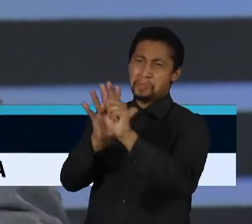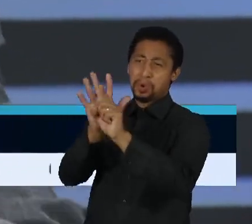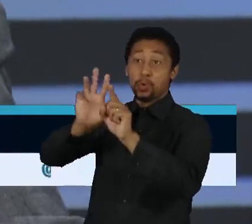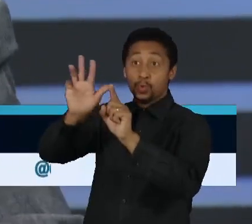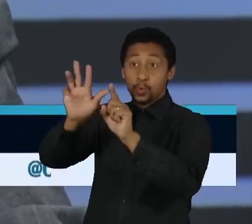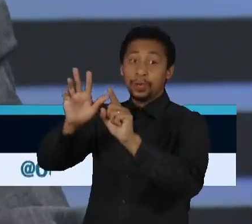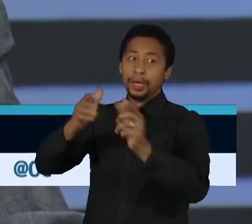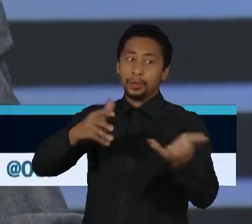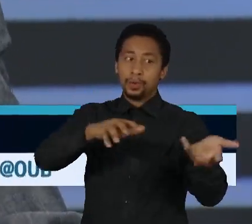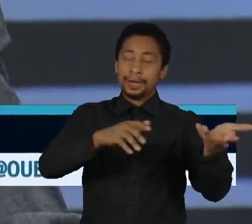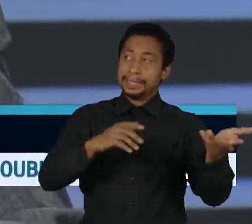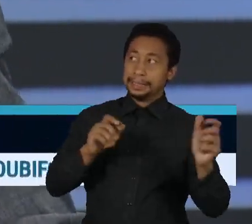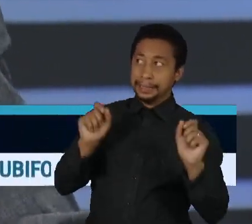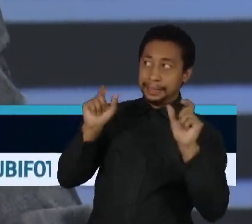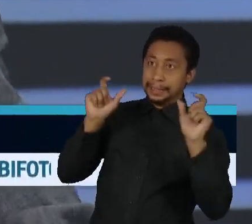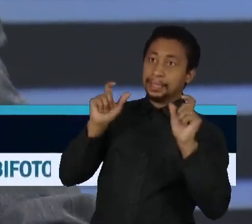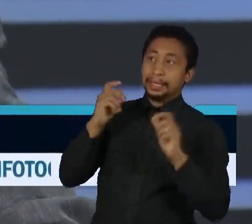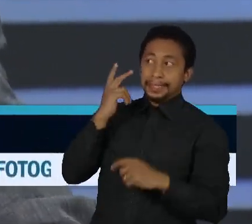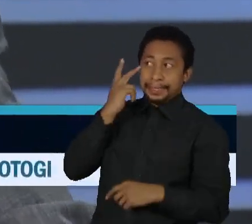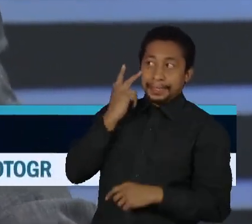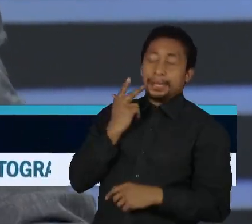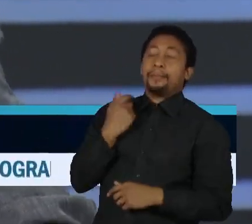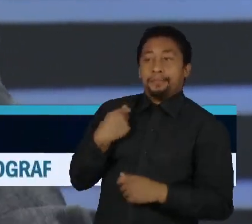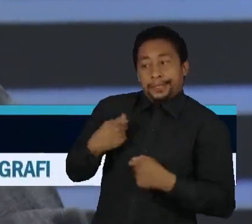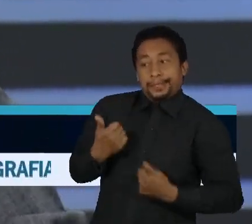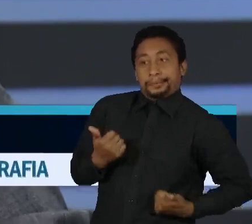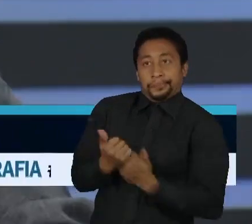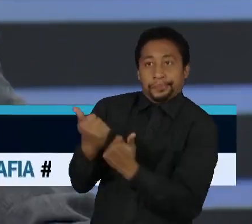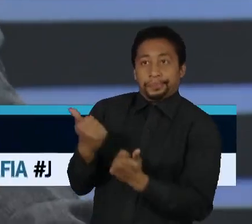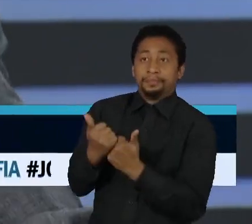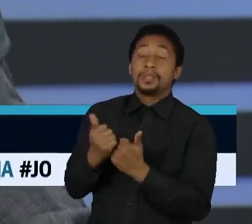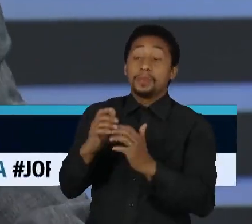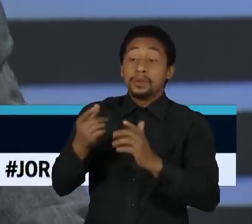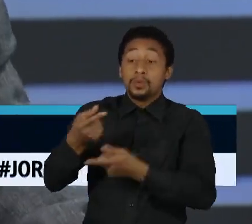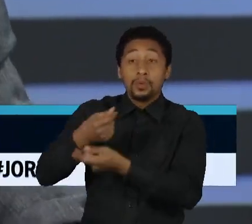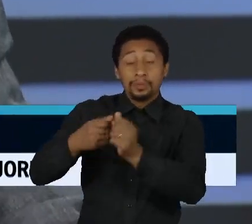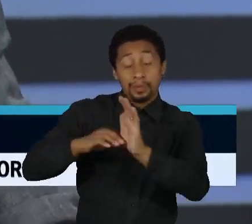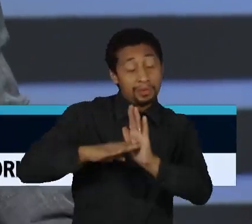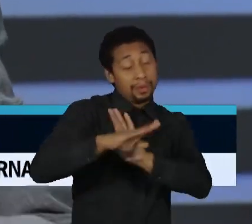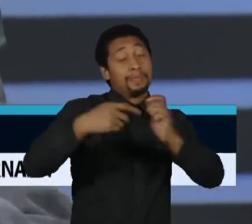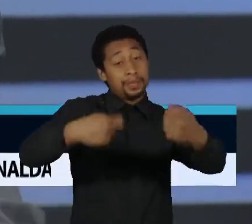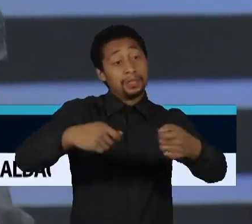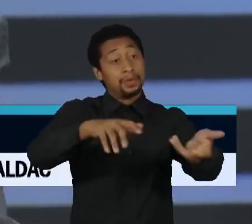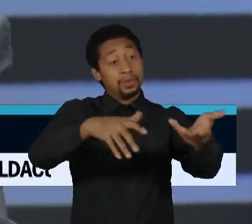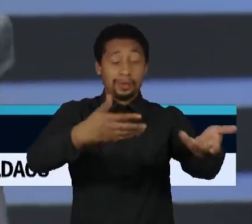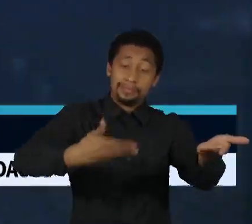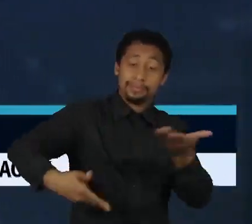com o Congresso, você fala mais grosso. Mas aí a economia precisa crescer, e para crescer precisa ter boas relações com o Congresso. E você...